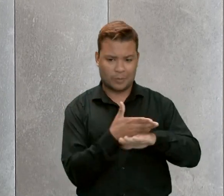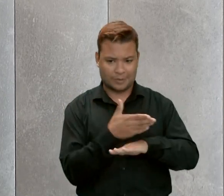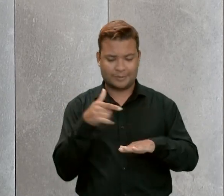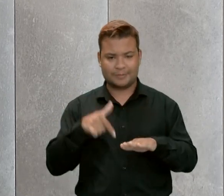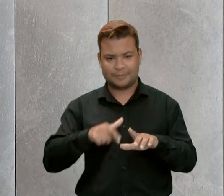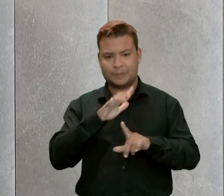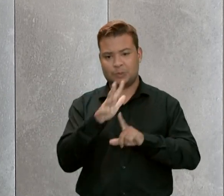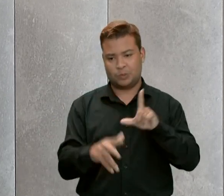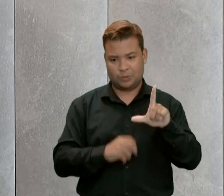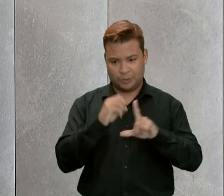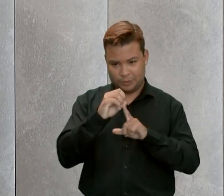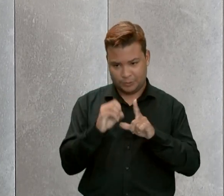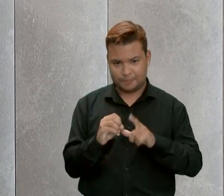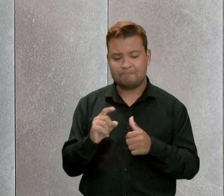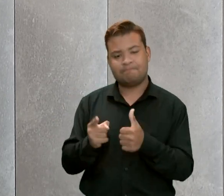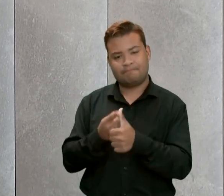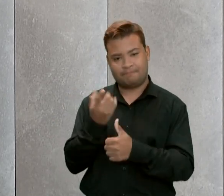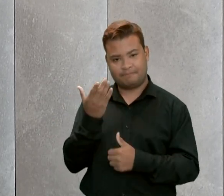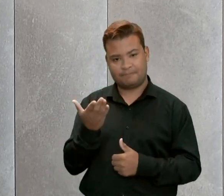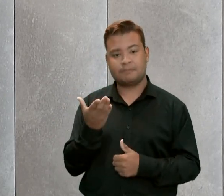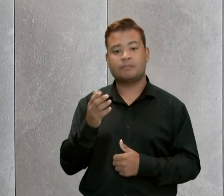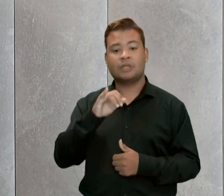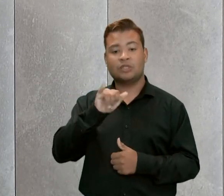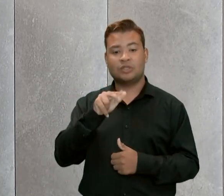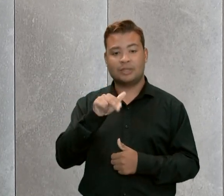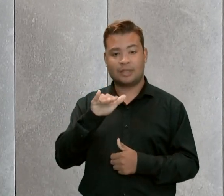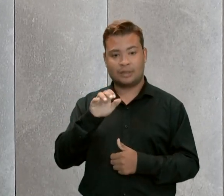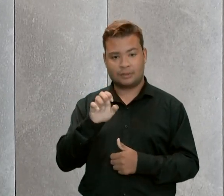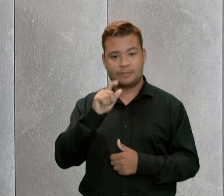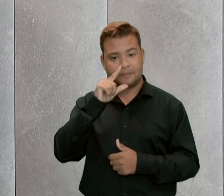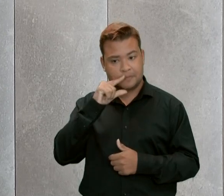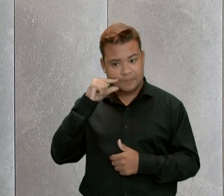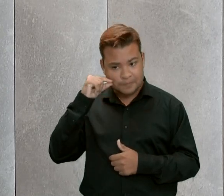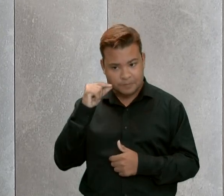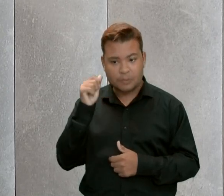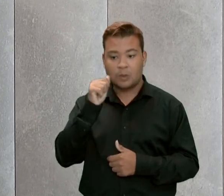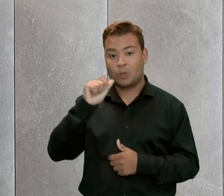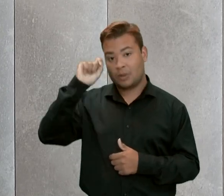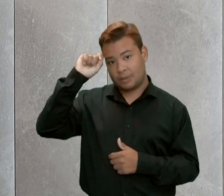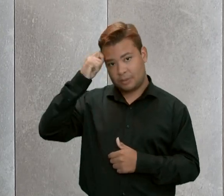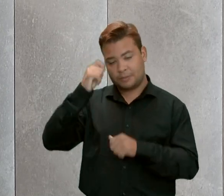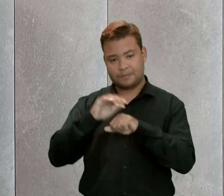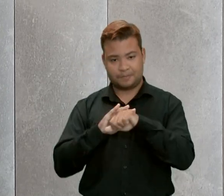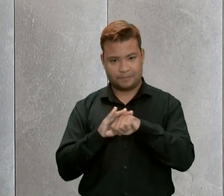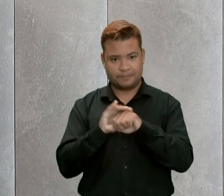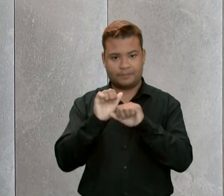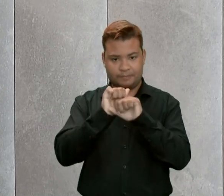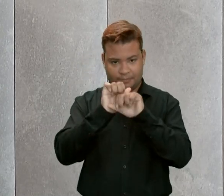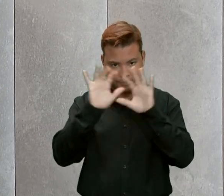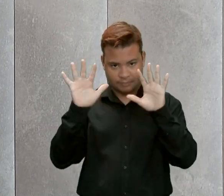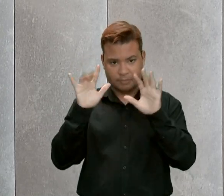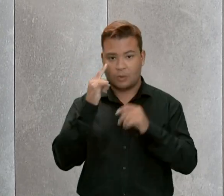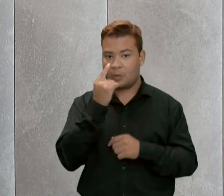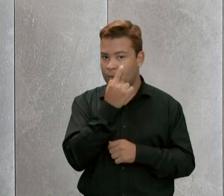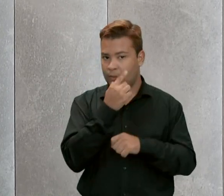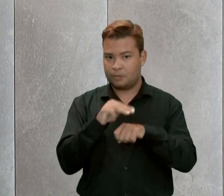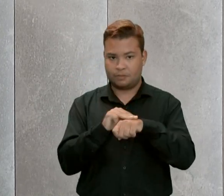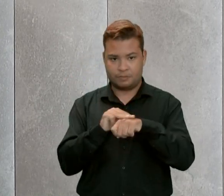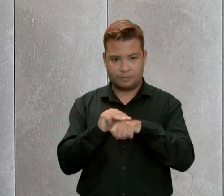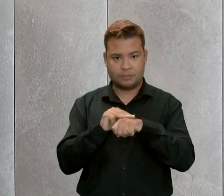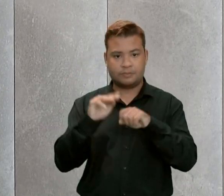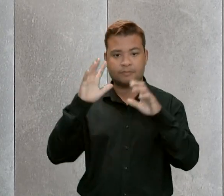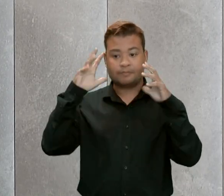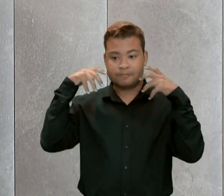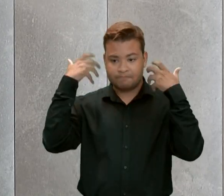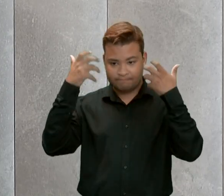programa, começando por mim. Eu sou Janaína de Oliveira, uma mulher negra de pele clara, tenho olhos castanhos, meus cabelos